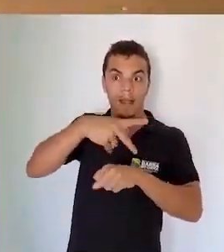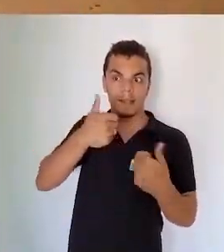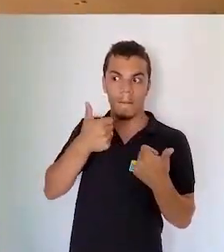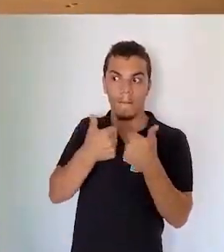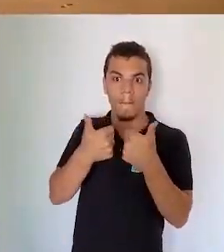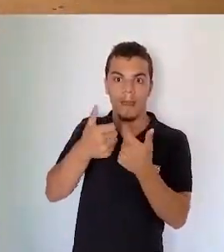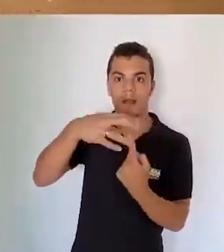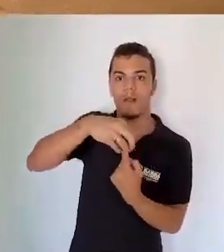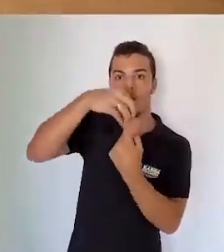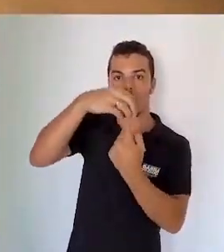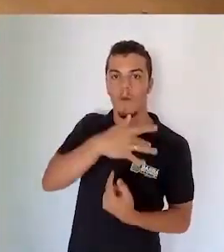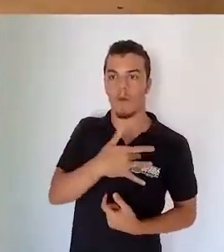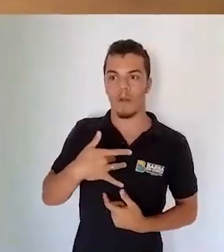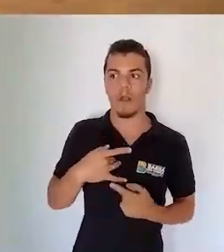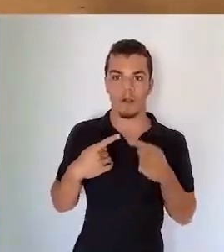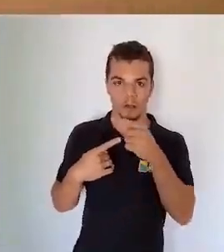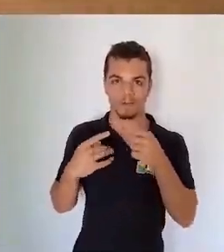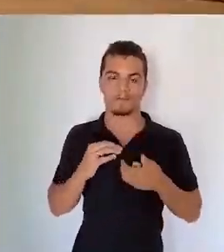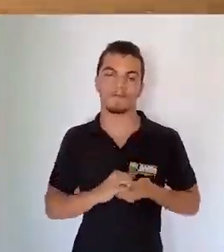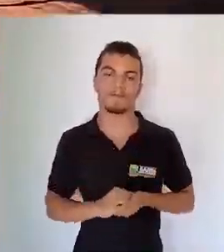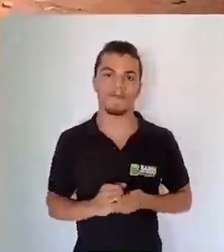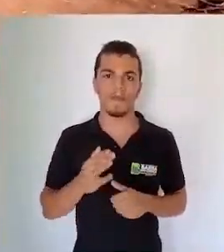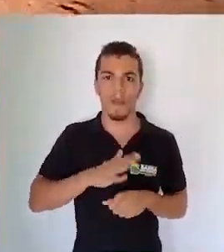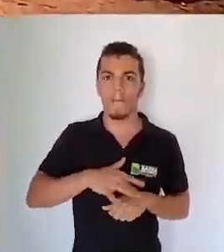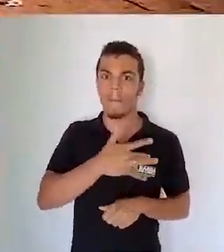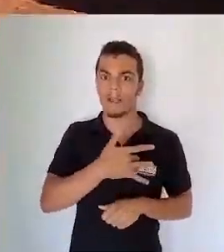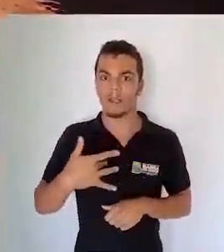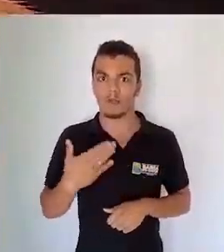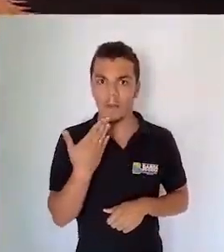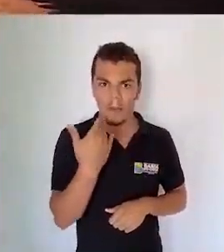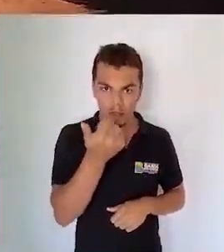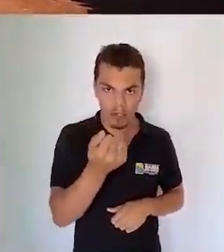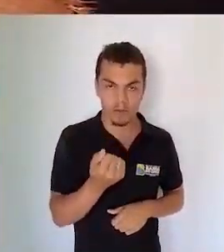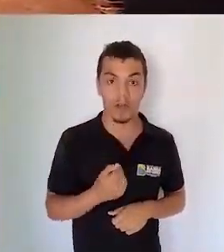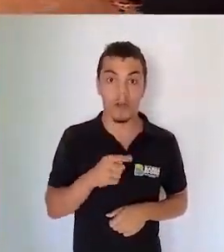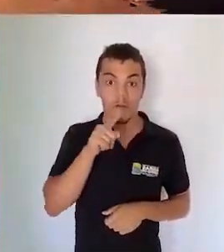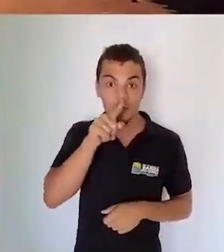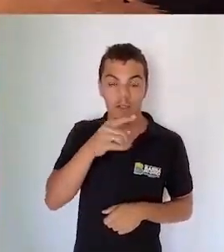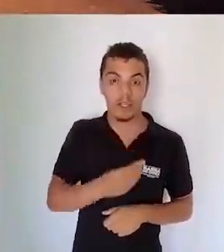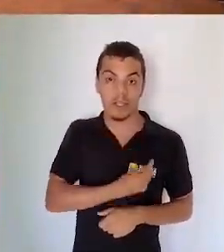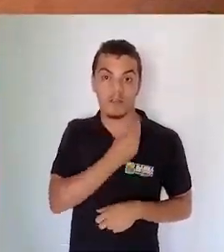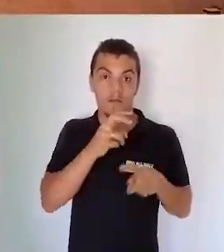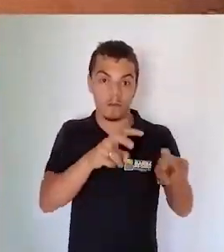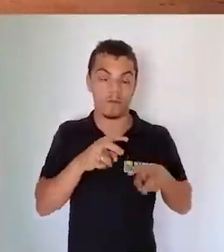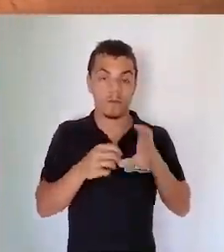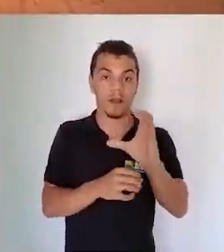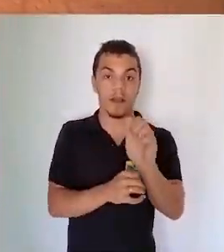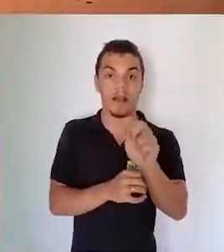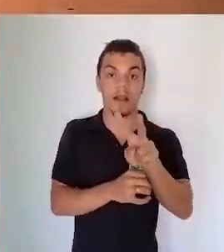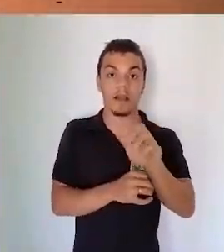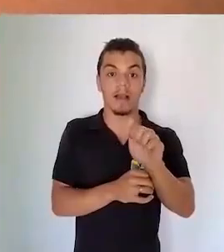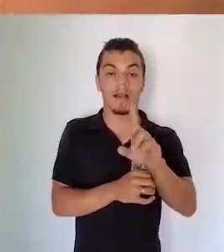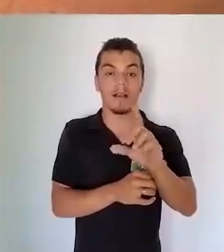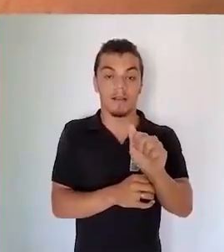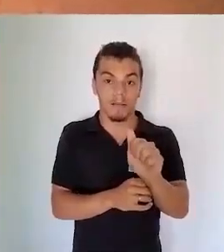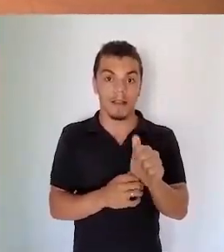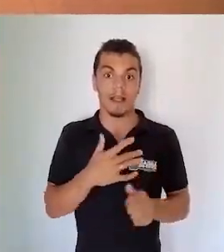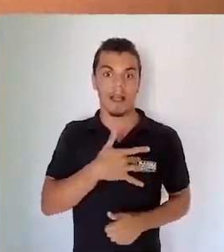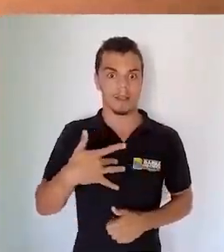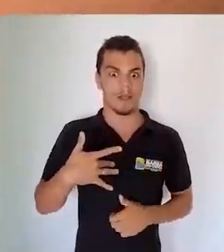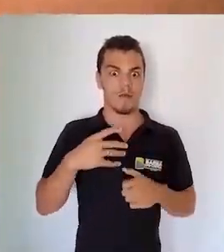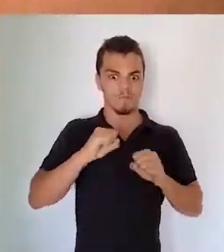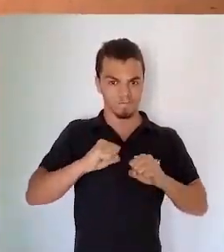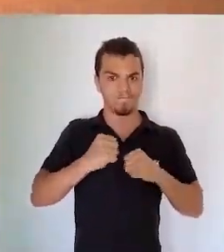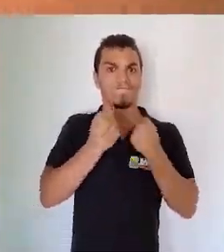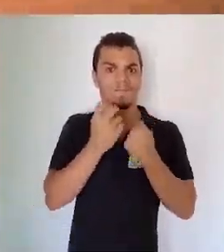praça na frente do posto de saúde de Barra Nova. É mais saúde que pediram aqui para você que mora no povoado da Cavada. A